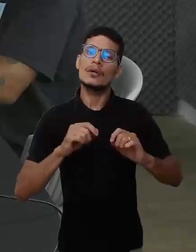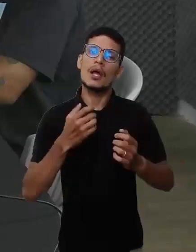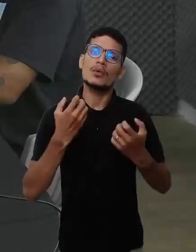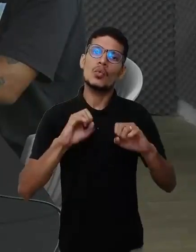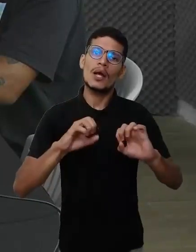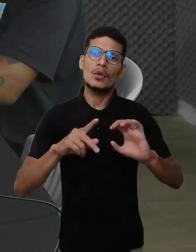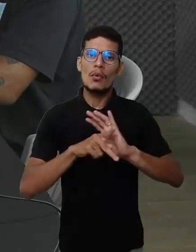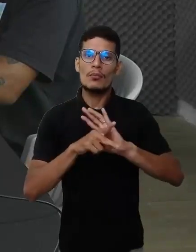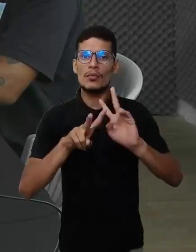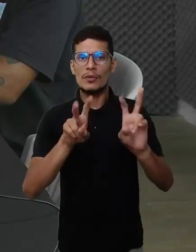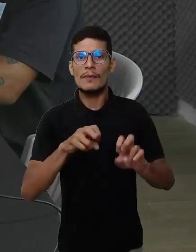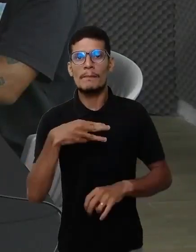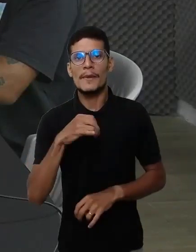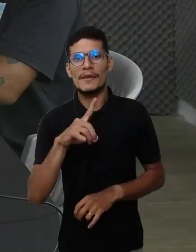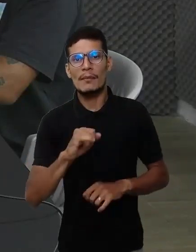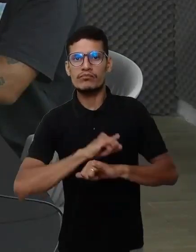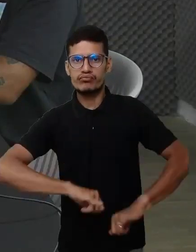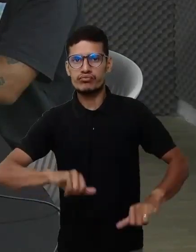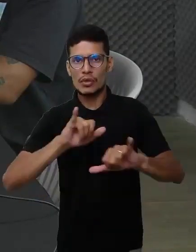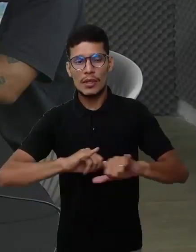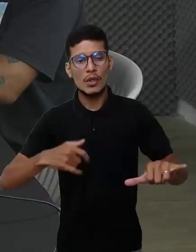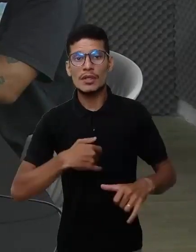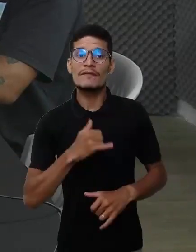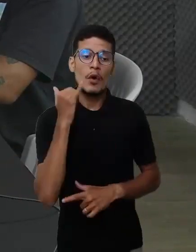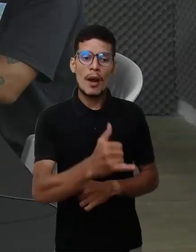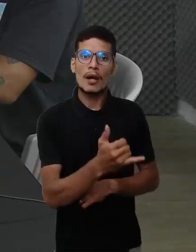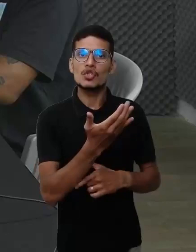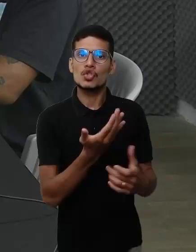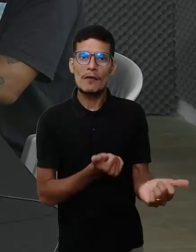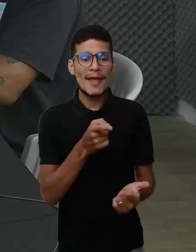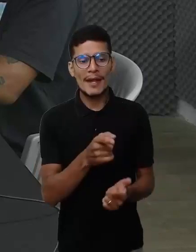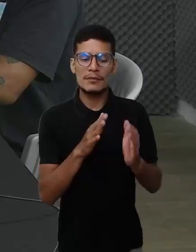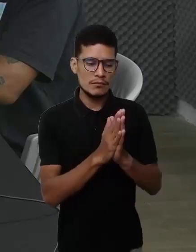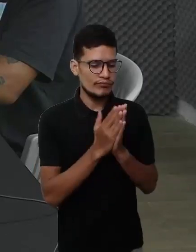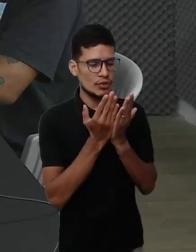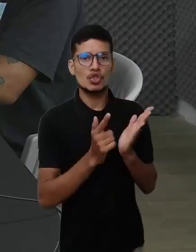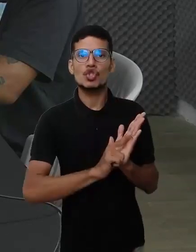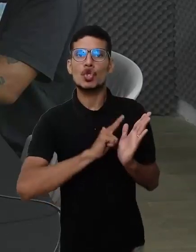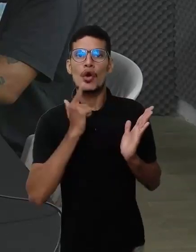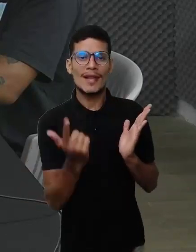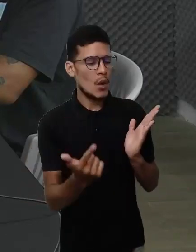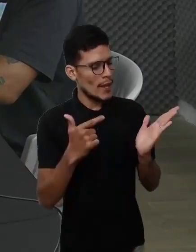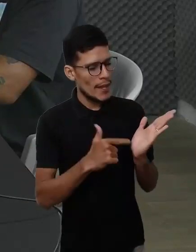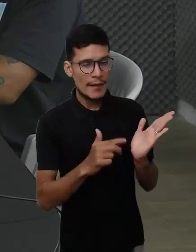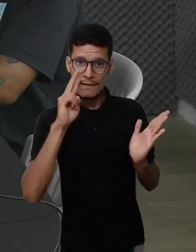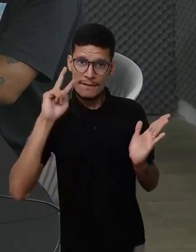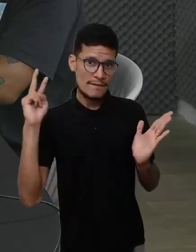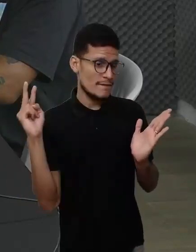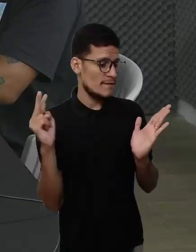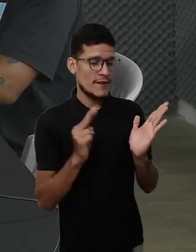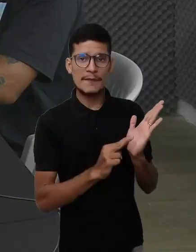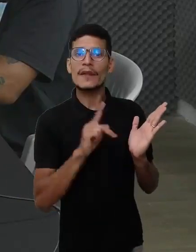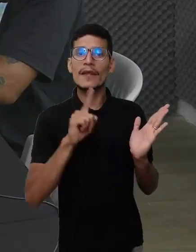precisava dizer a um jovem que está no ambiente escolar que, quando ele abre o Jornal do Comércio, ele está abrindo um jornal que foi feito